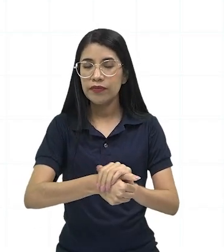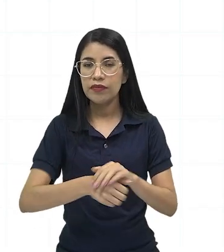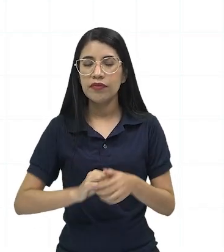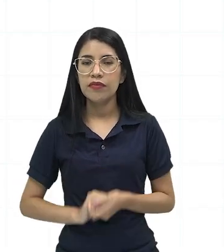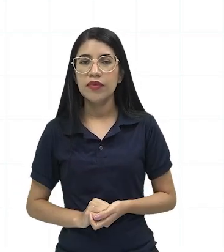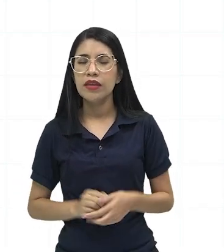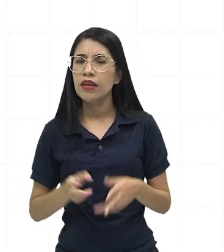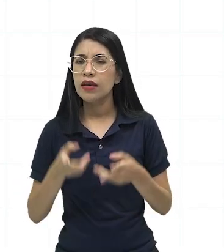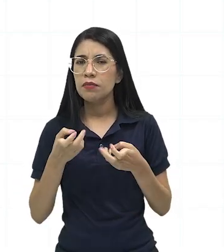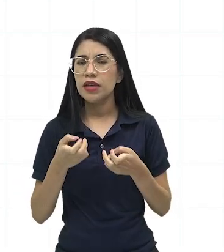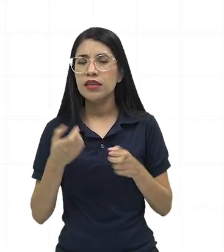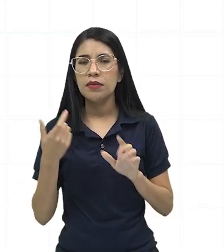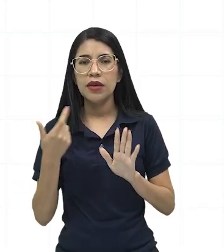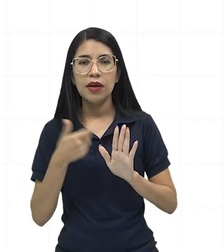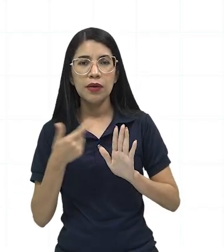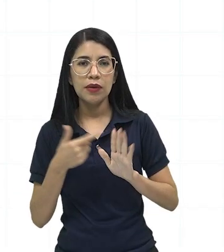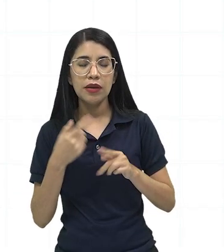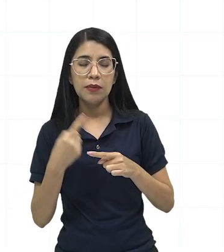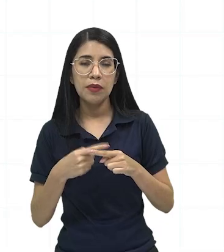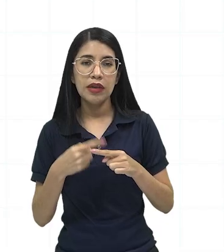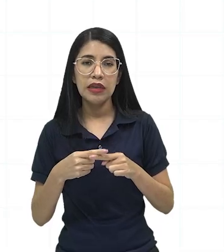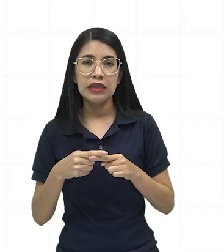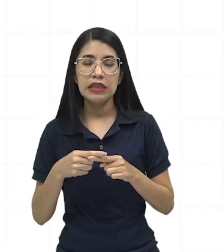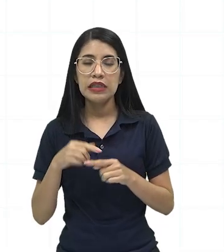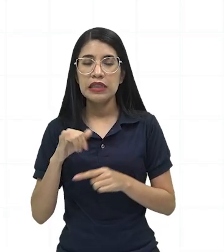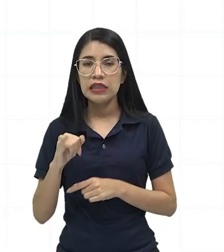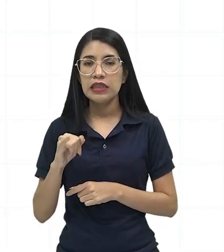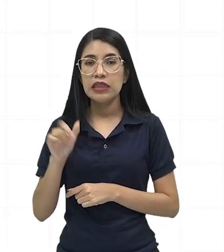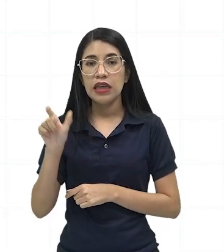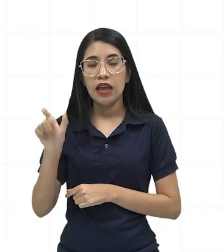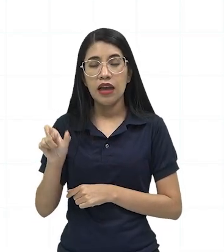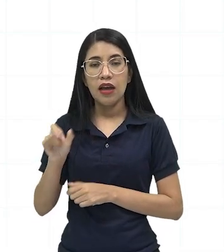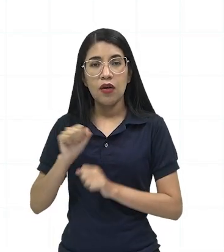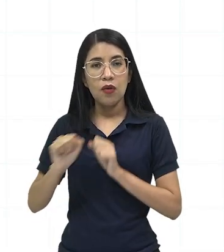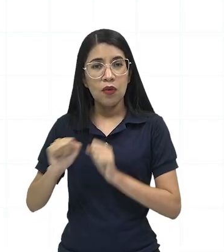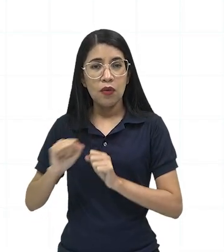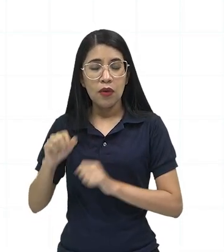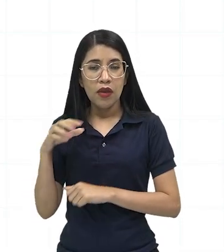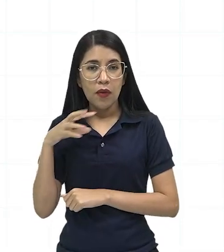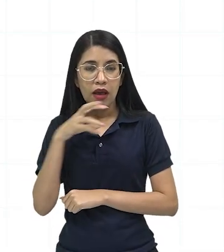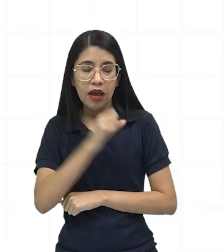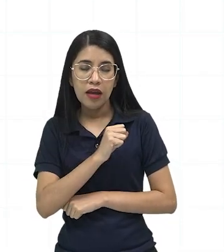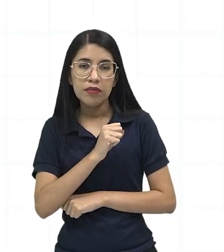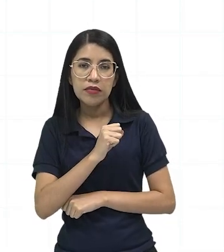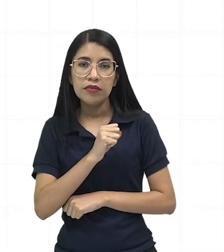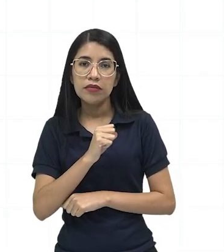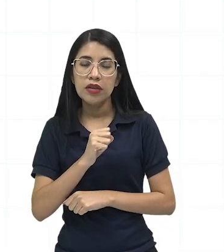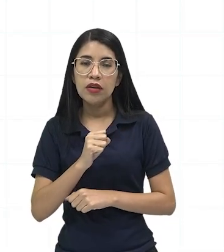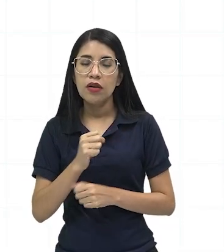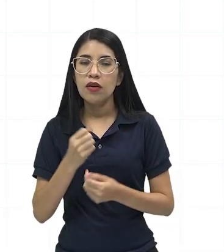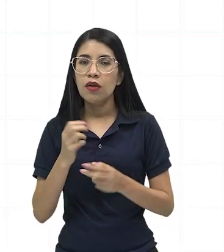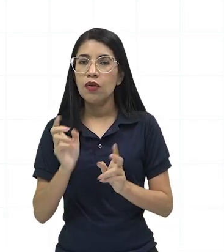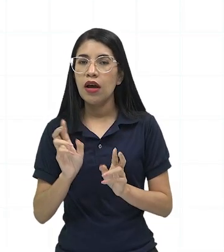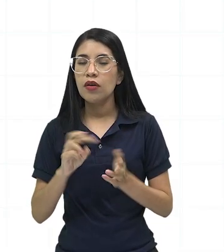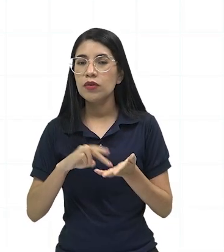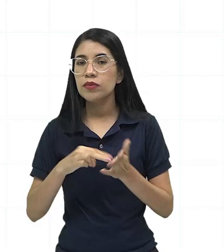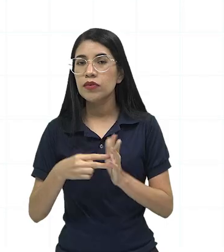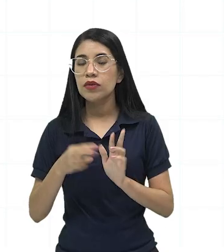é irônica, porque se eu digo ele correu tão rápido, observe o sentido contrário do que